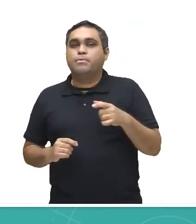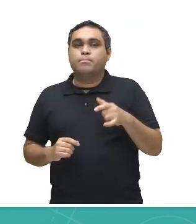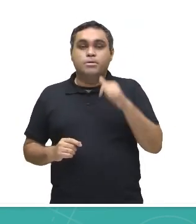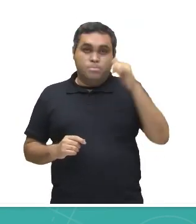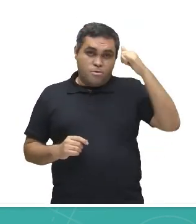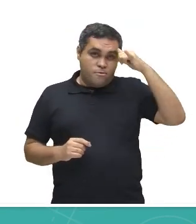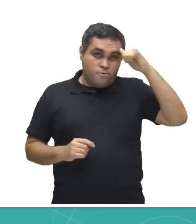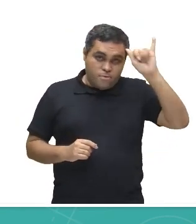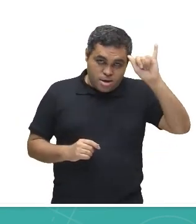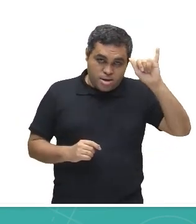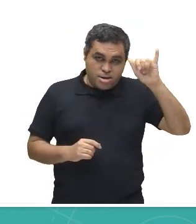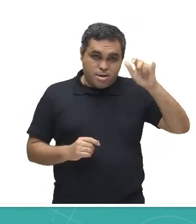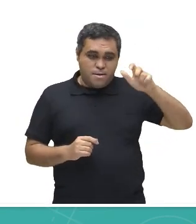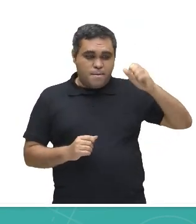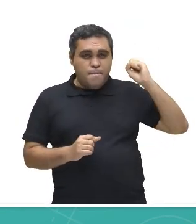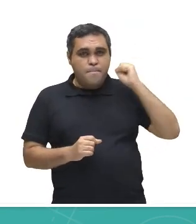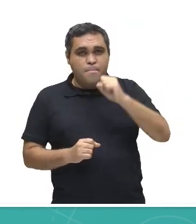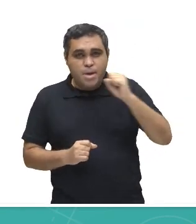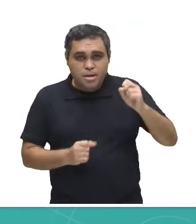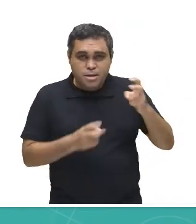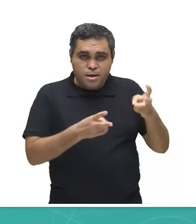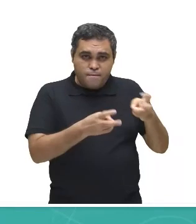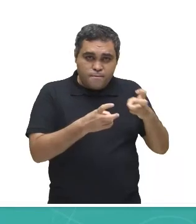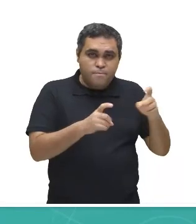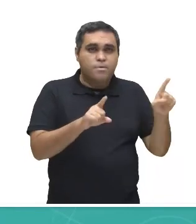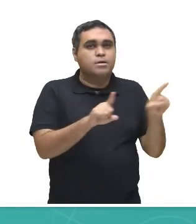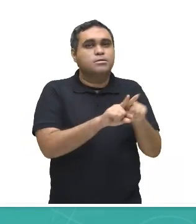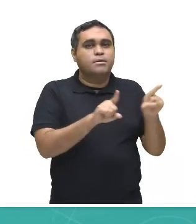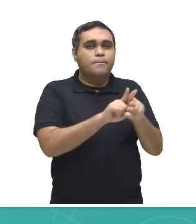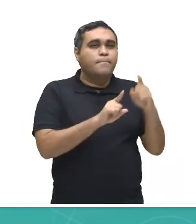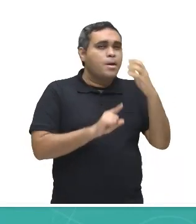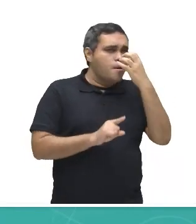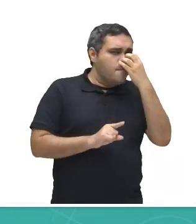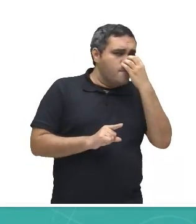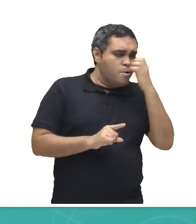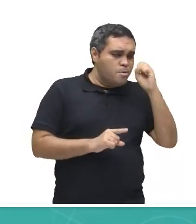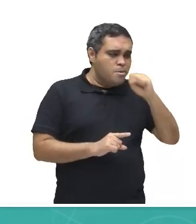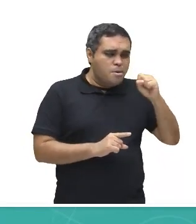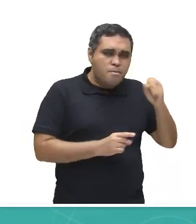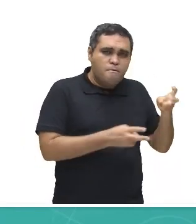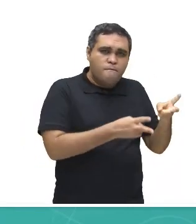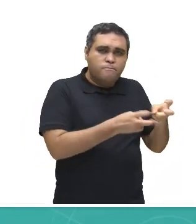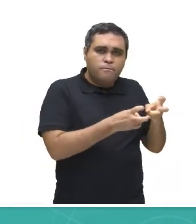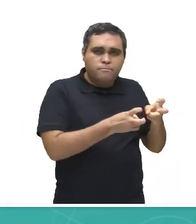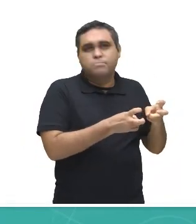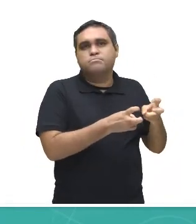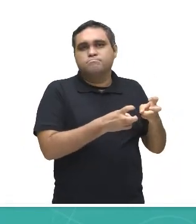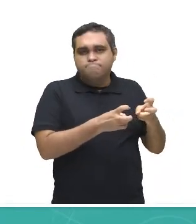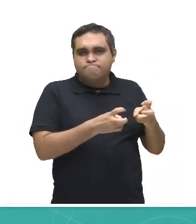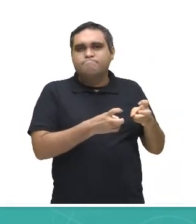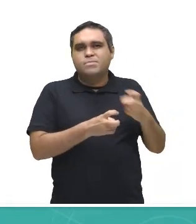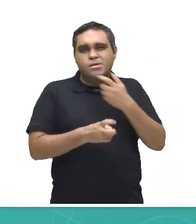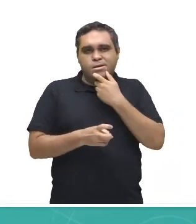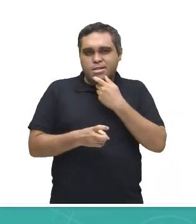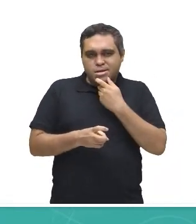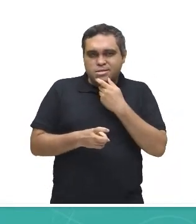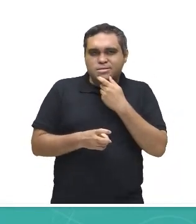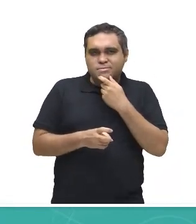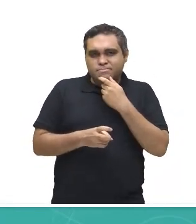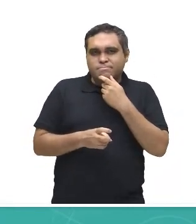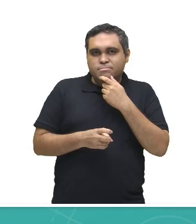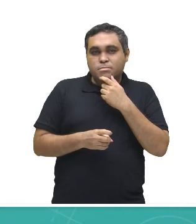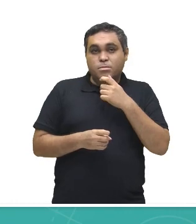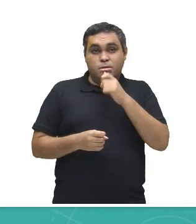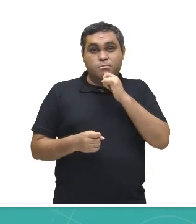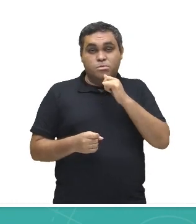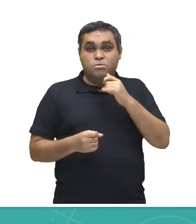da vaca e da gordura do porco ali, né, na hora de você